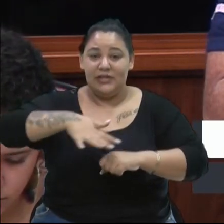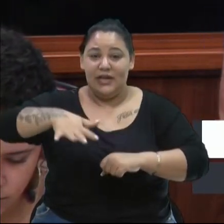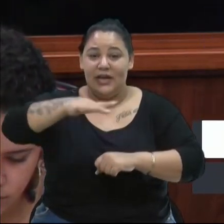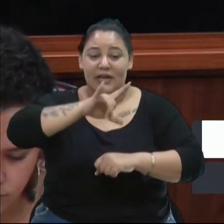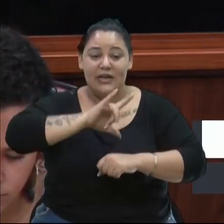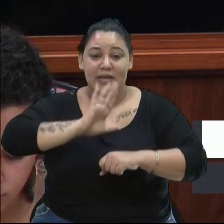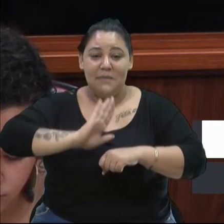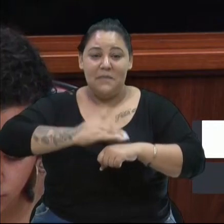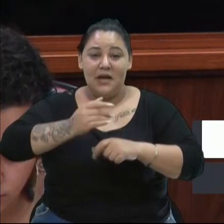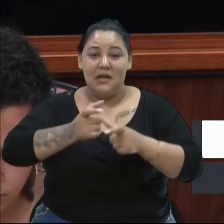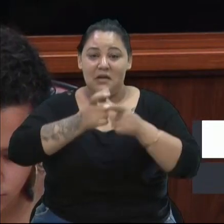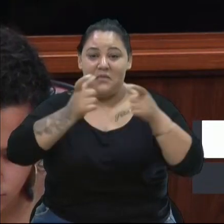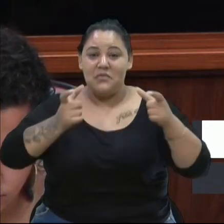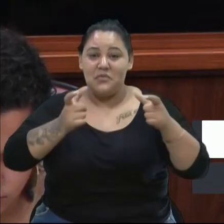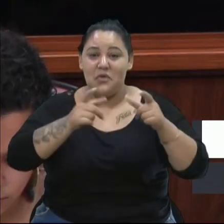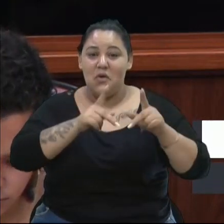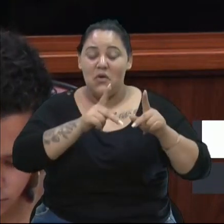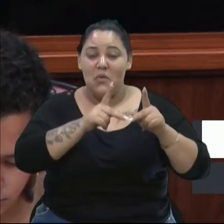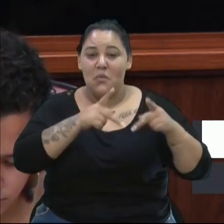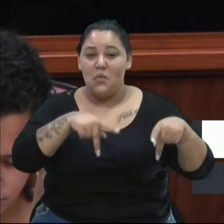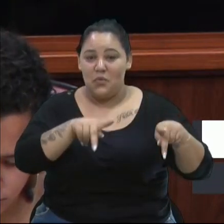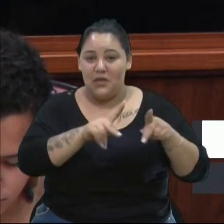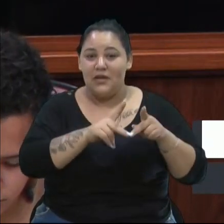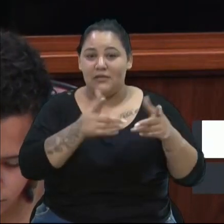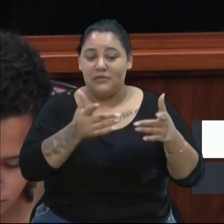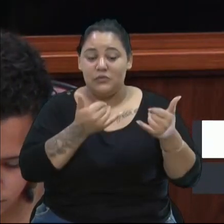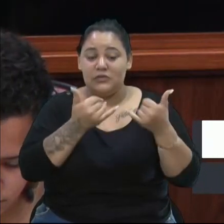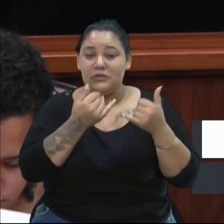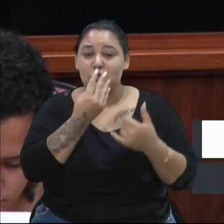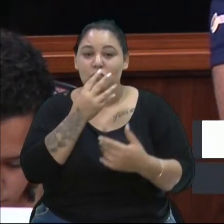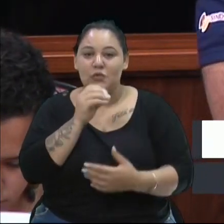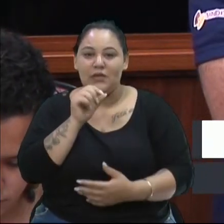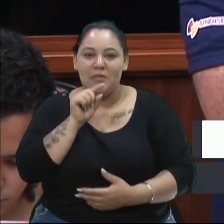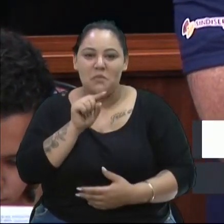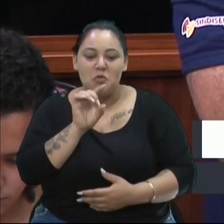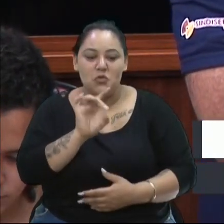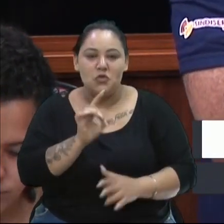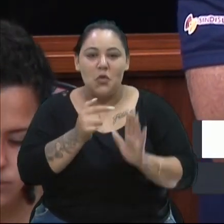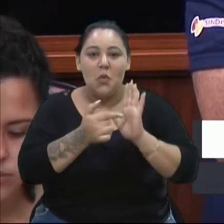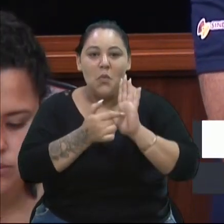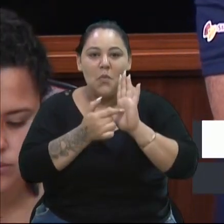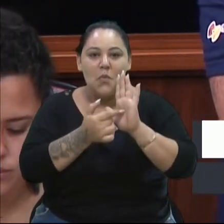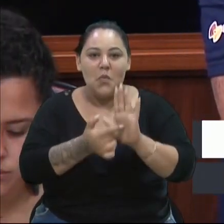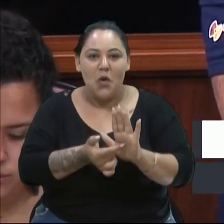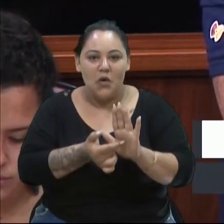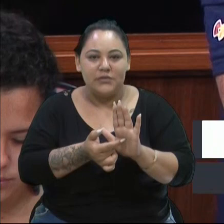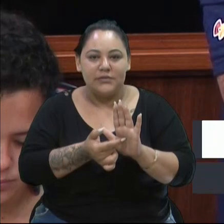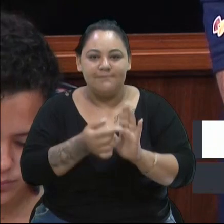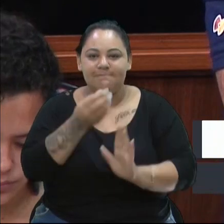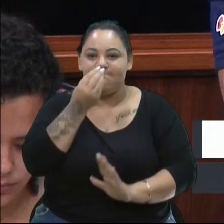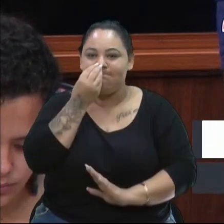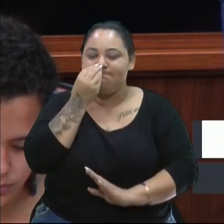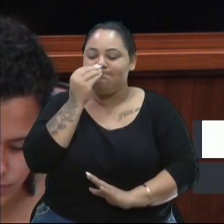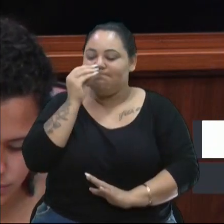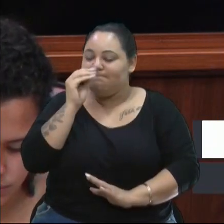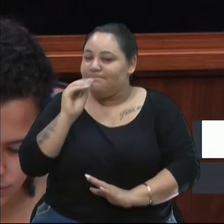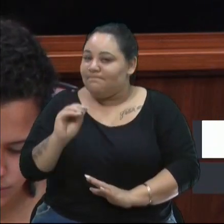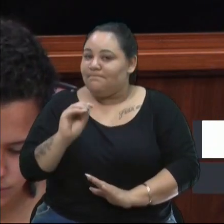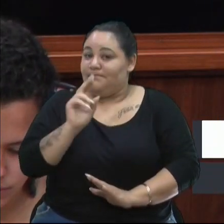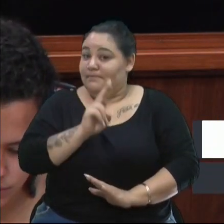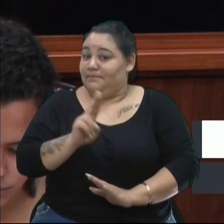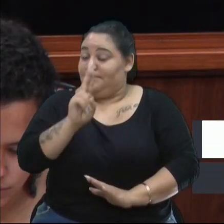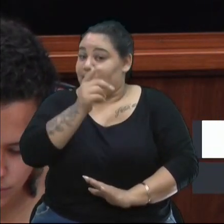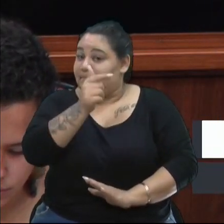de servidores. Então, o exemplo dos 40 mil, ele demonstra desfaçatez, para não utilizar outro